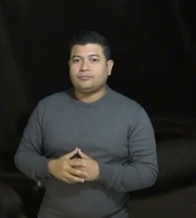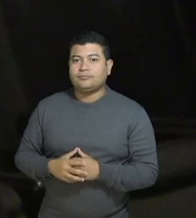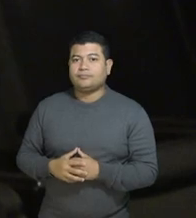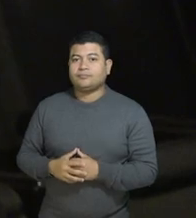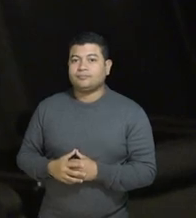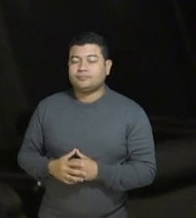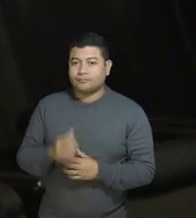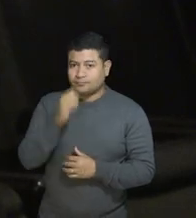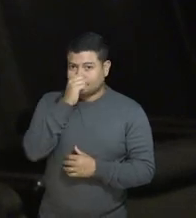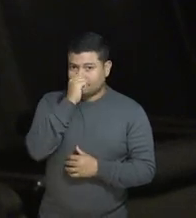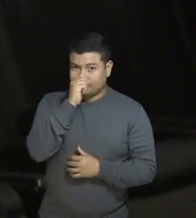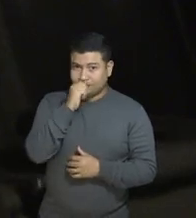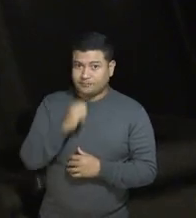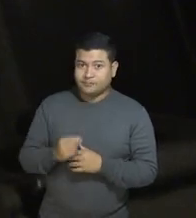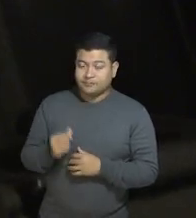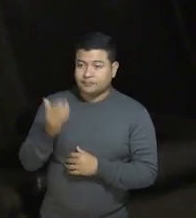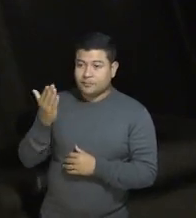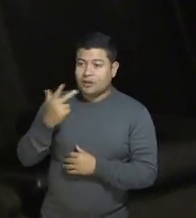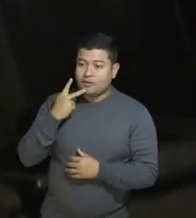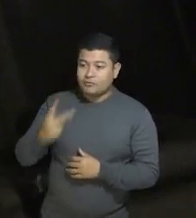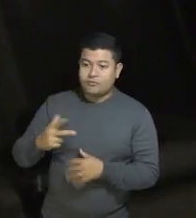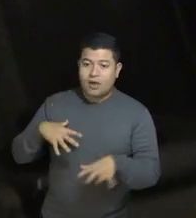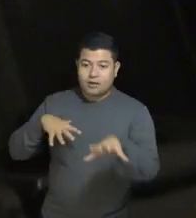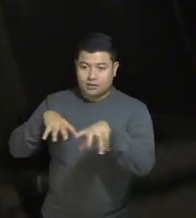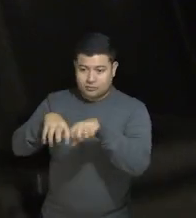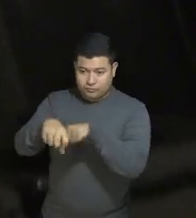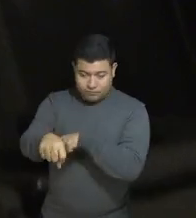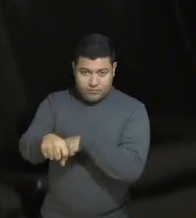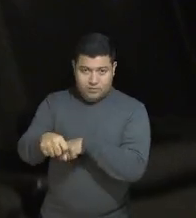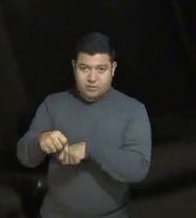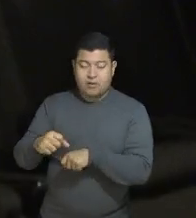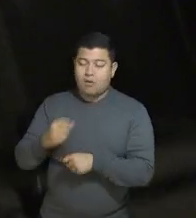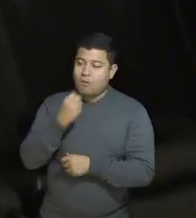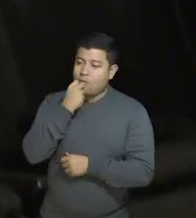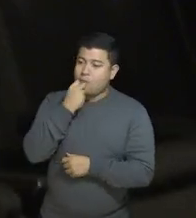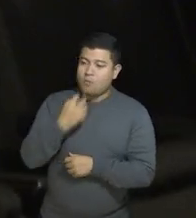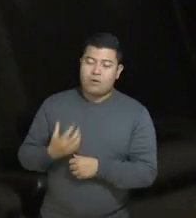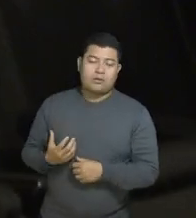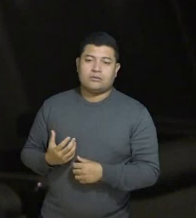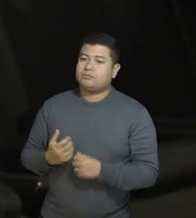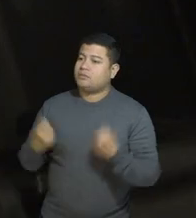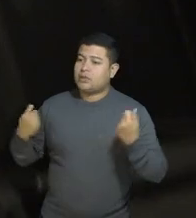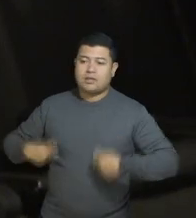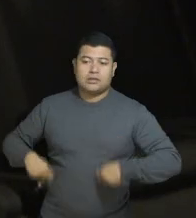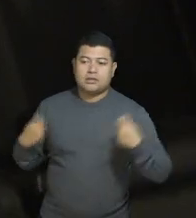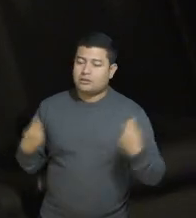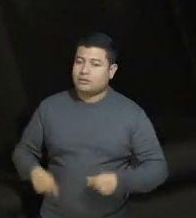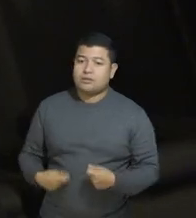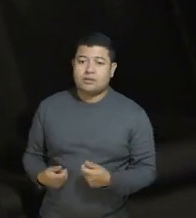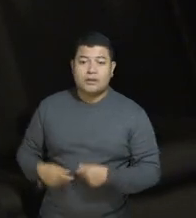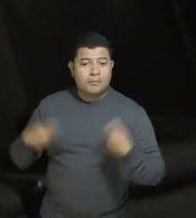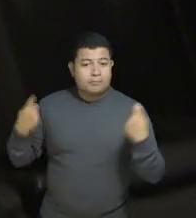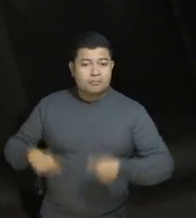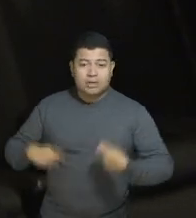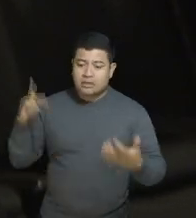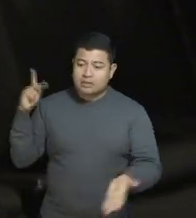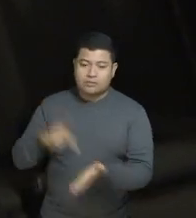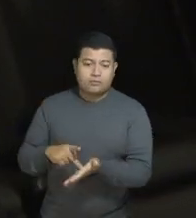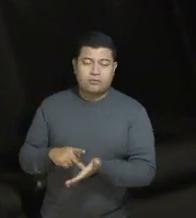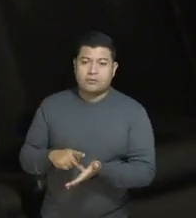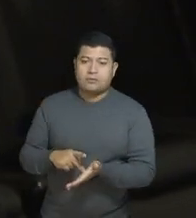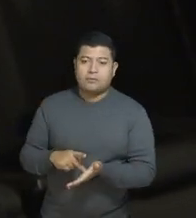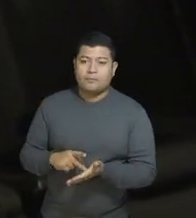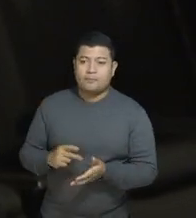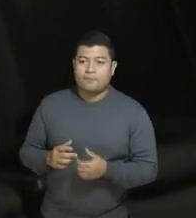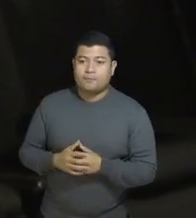ela frisa lá da capacitação, nossa, a gente precisa, e precisa muito.